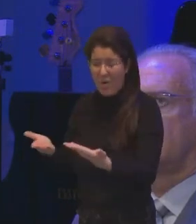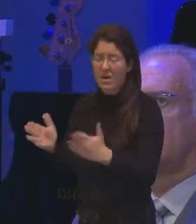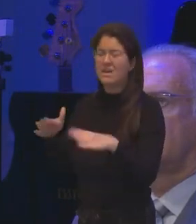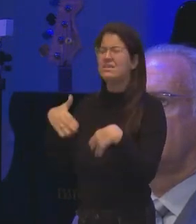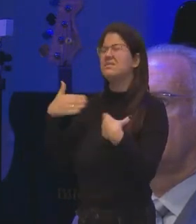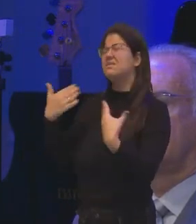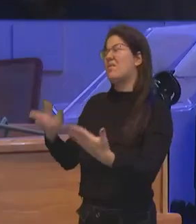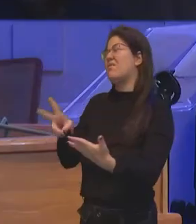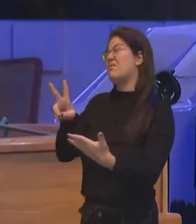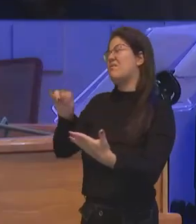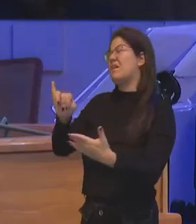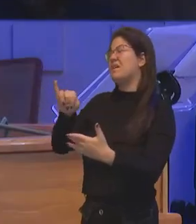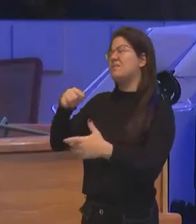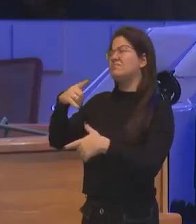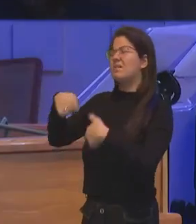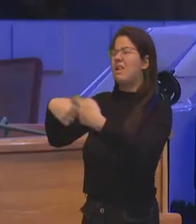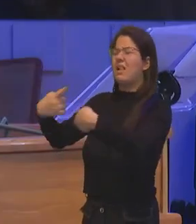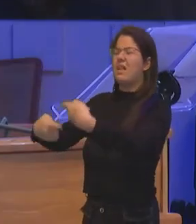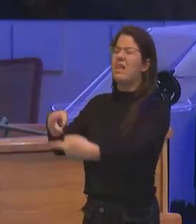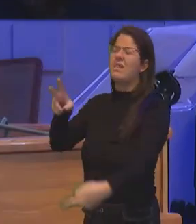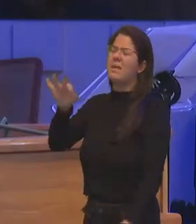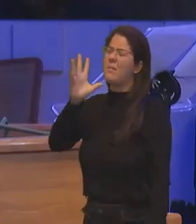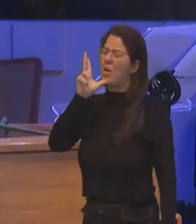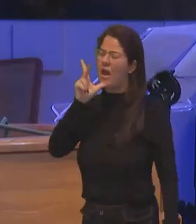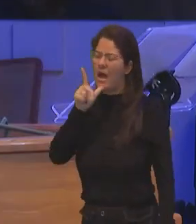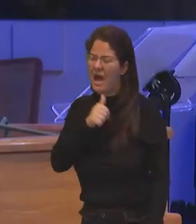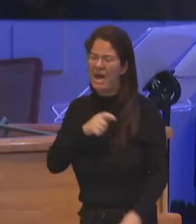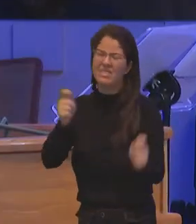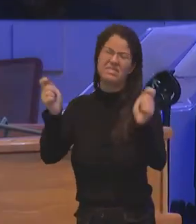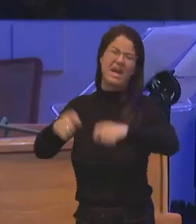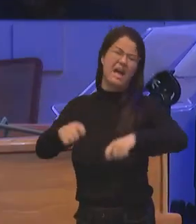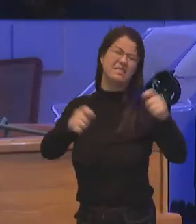fazer muitas coisas.